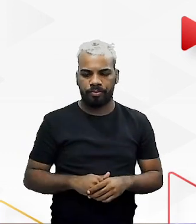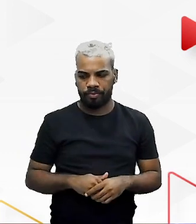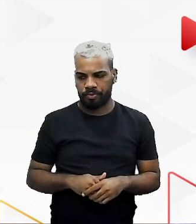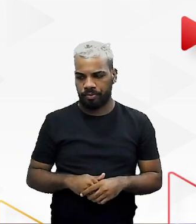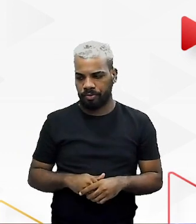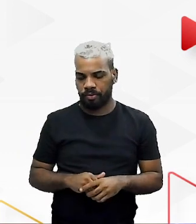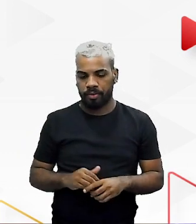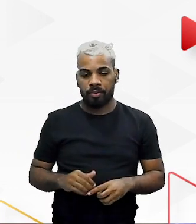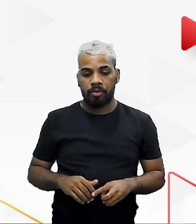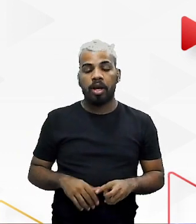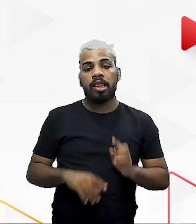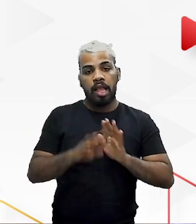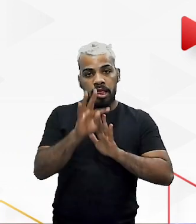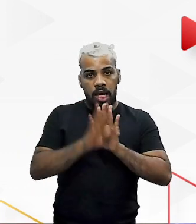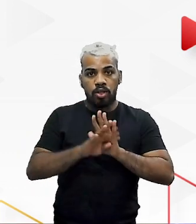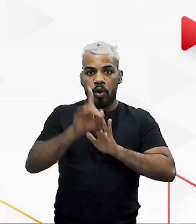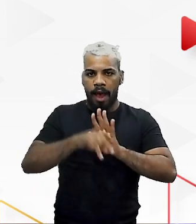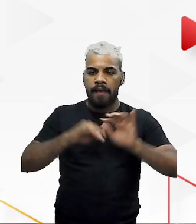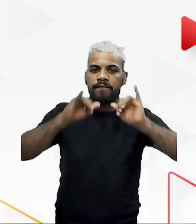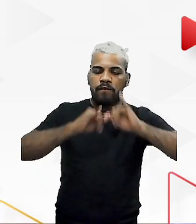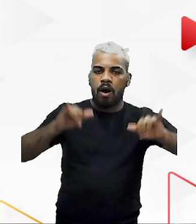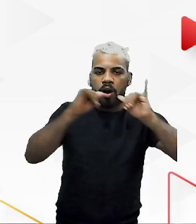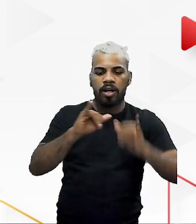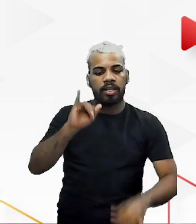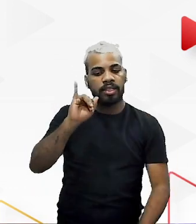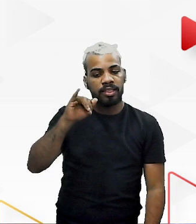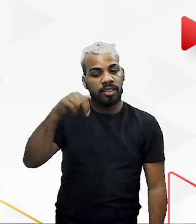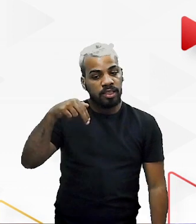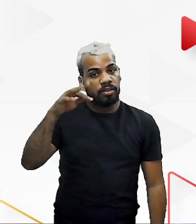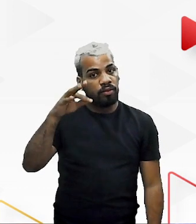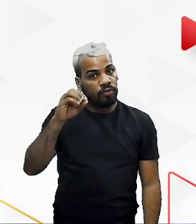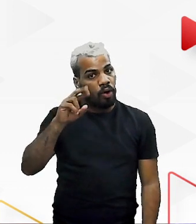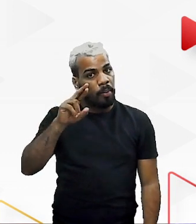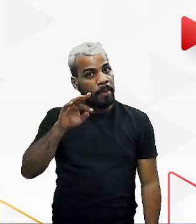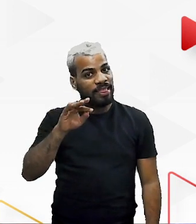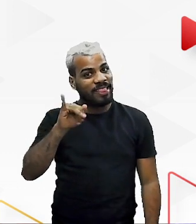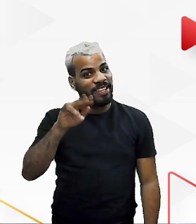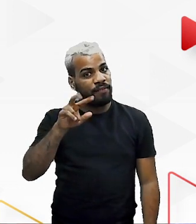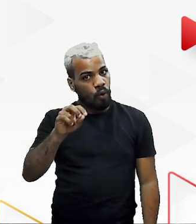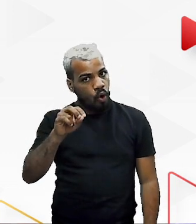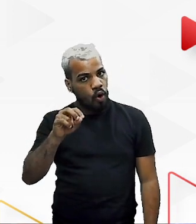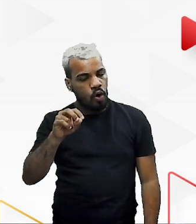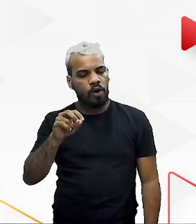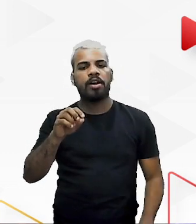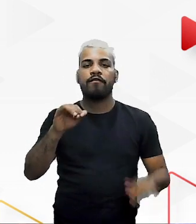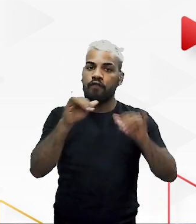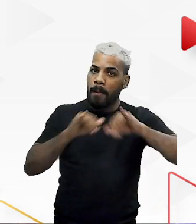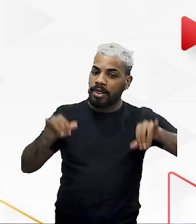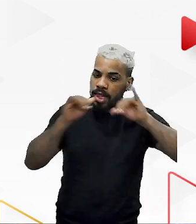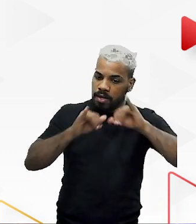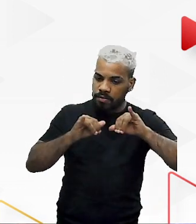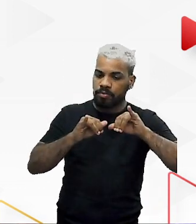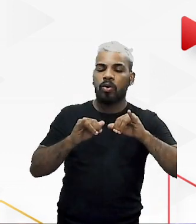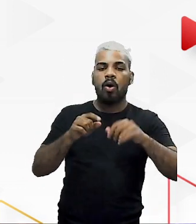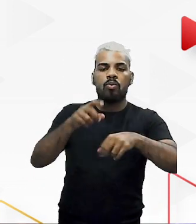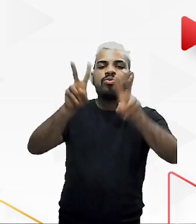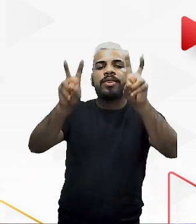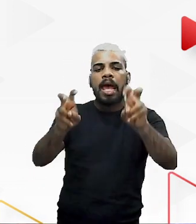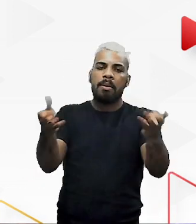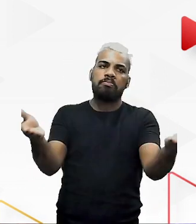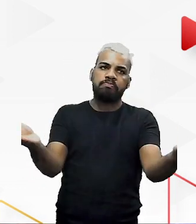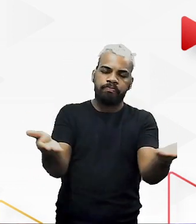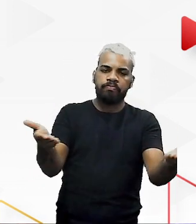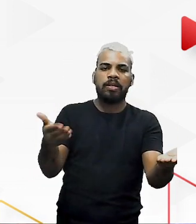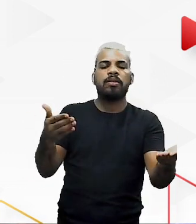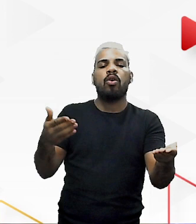de um texto informativo, né, sobre um tema atual ou algum acontecimento real.